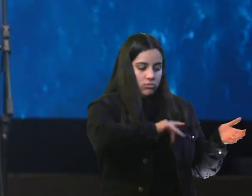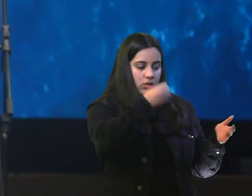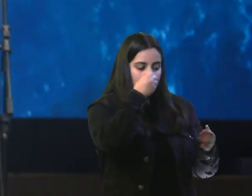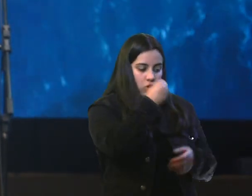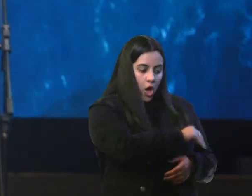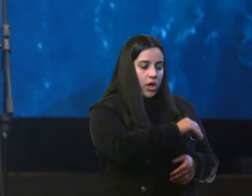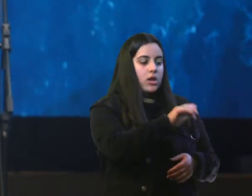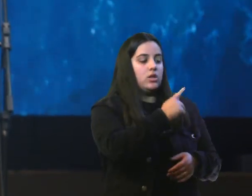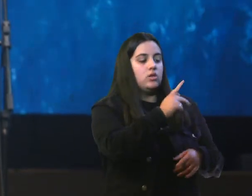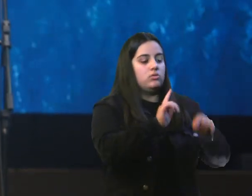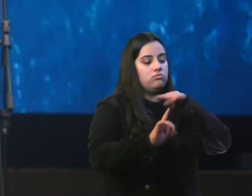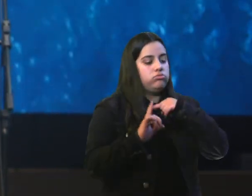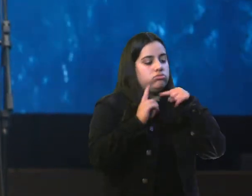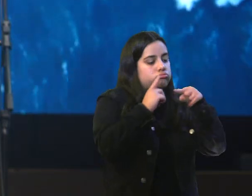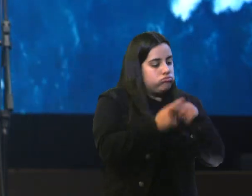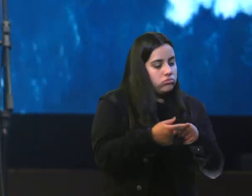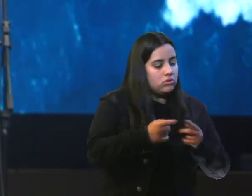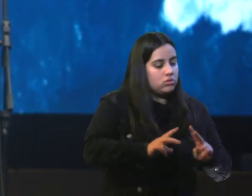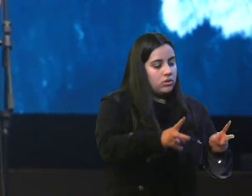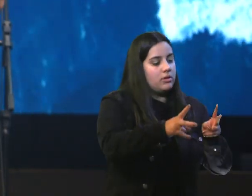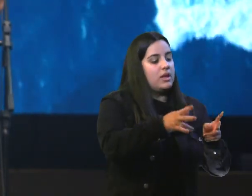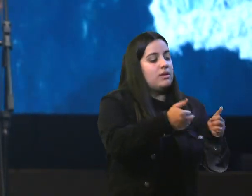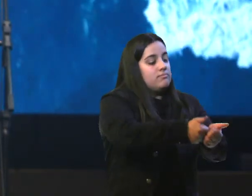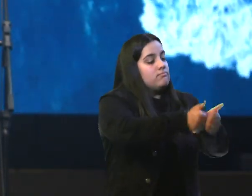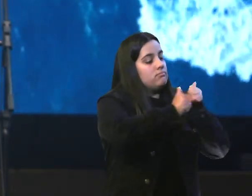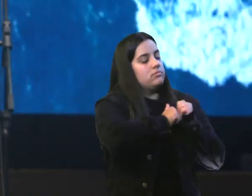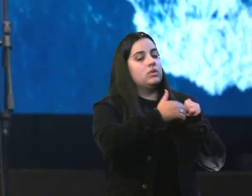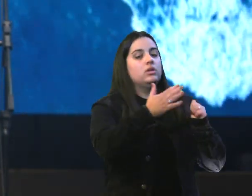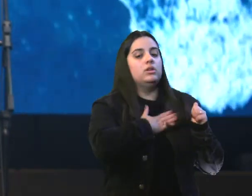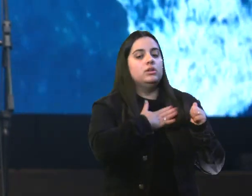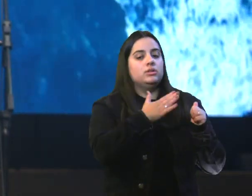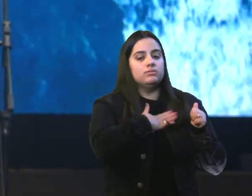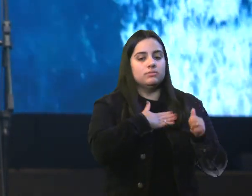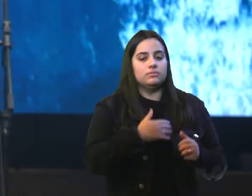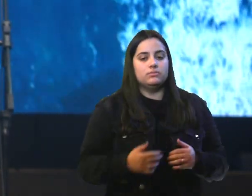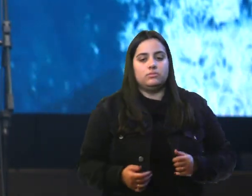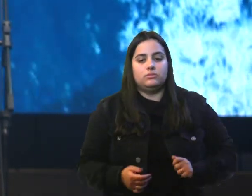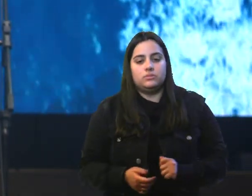sua cruz e me siga.